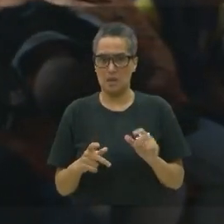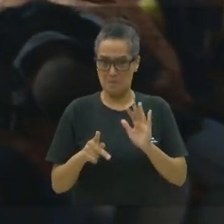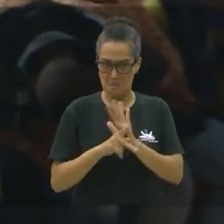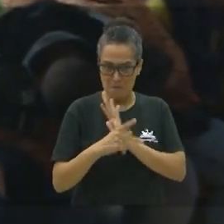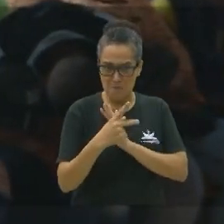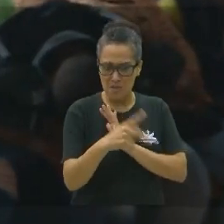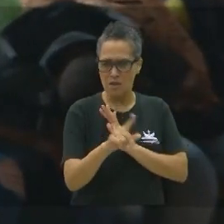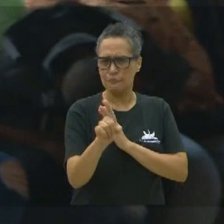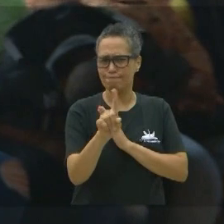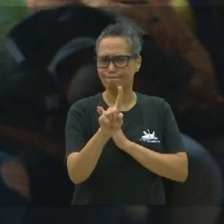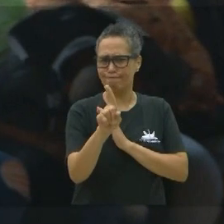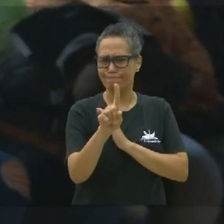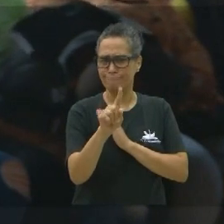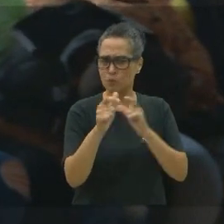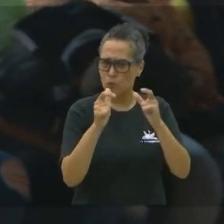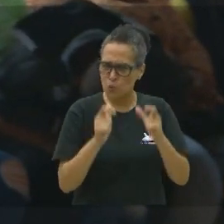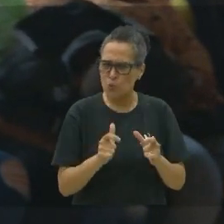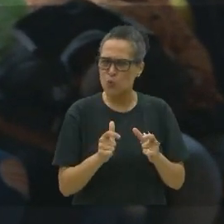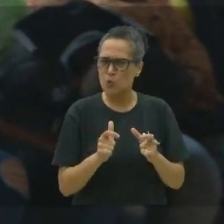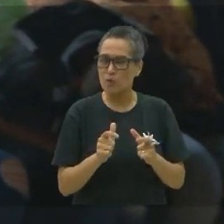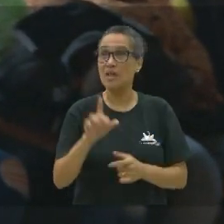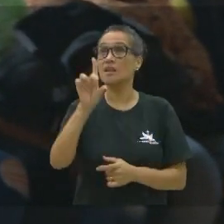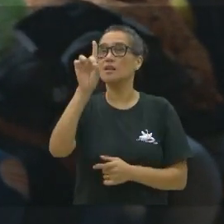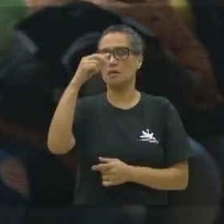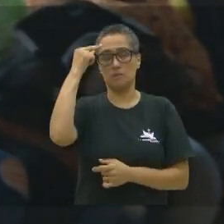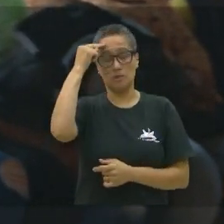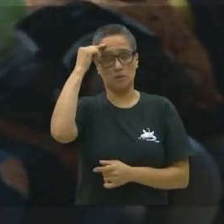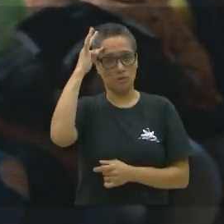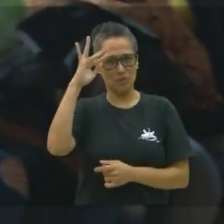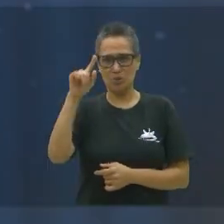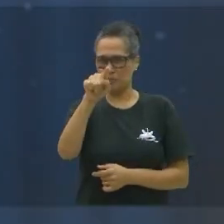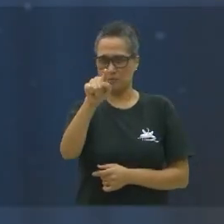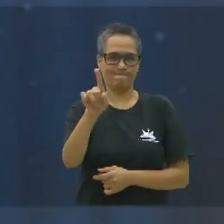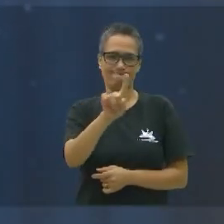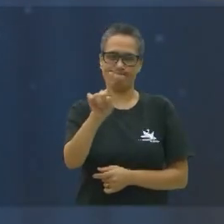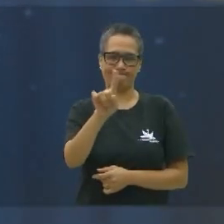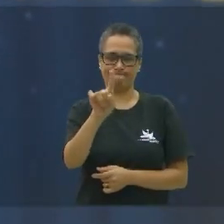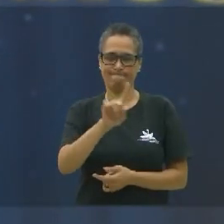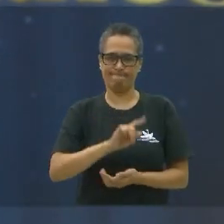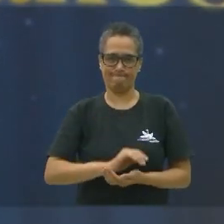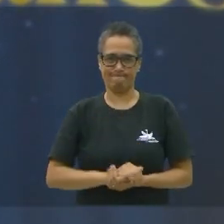esse lugar não é o lugar que Deus sonhou para você.